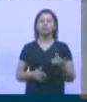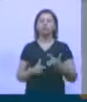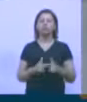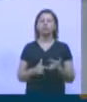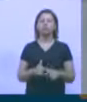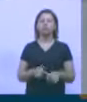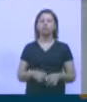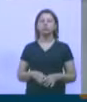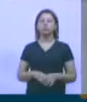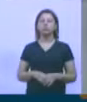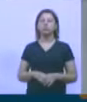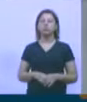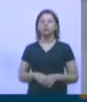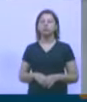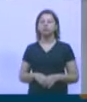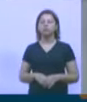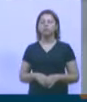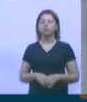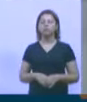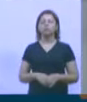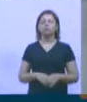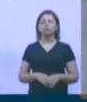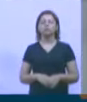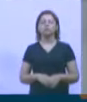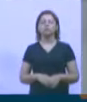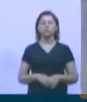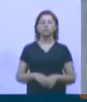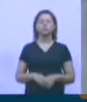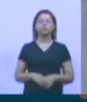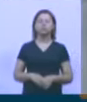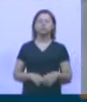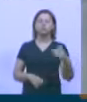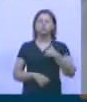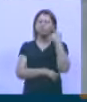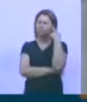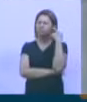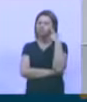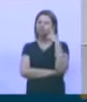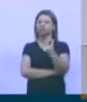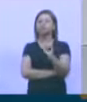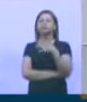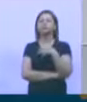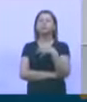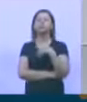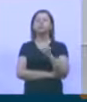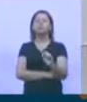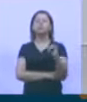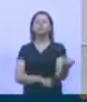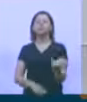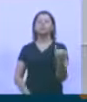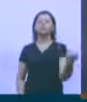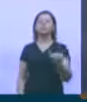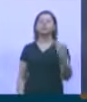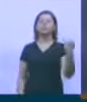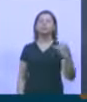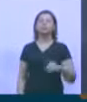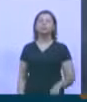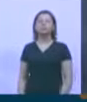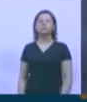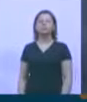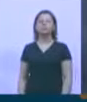situações. I feel it is so important. Eu sinto que é muito importante. That I often say